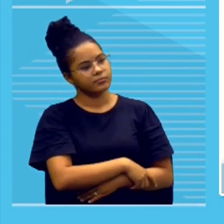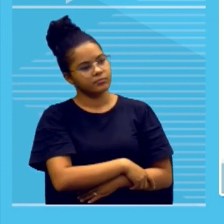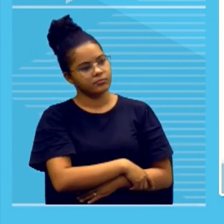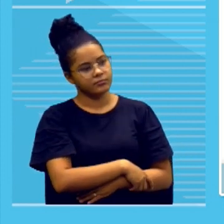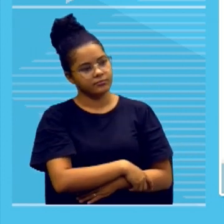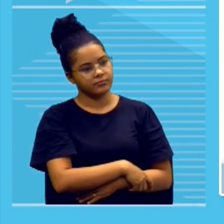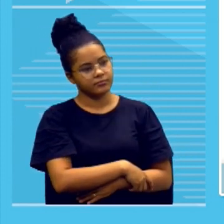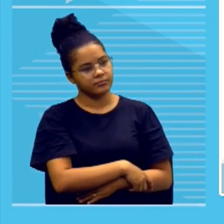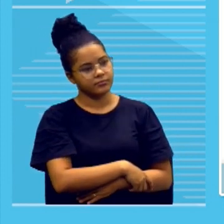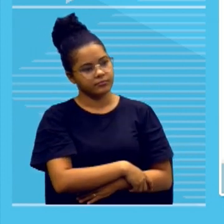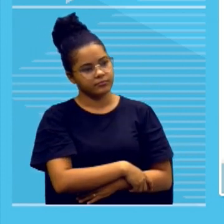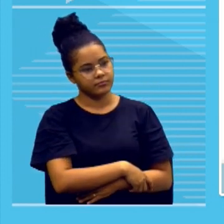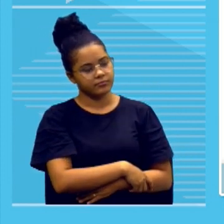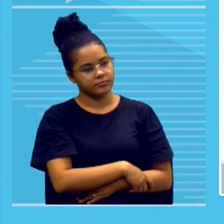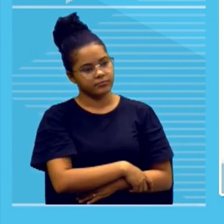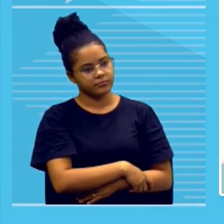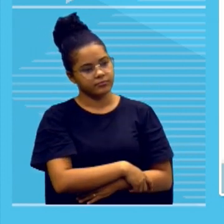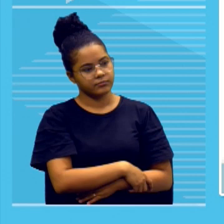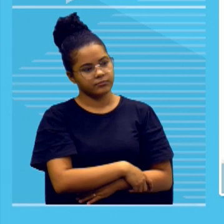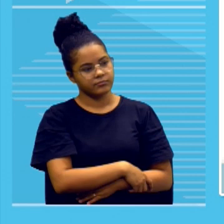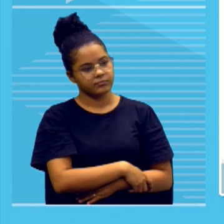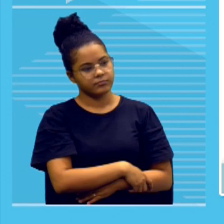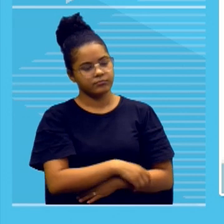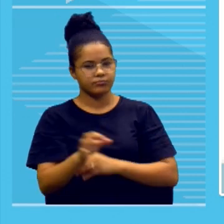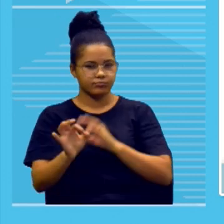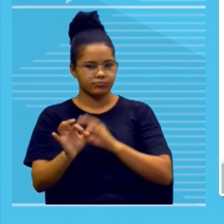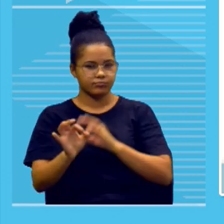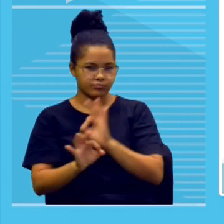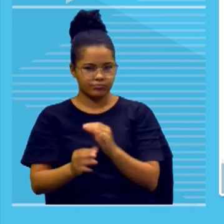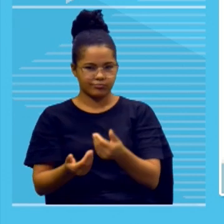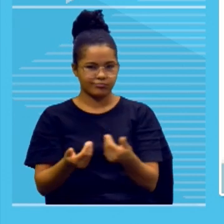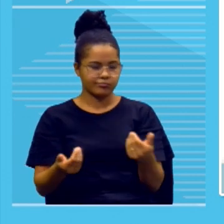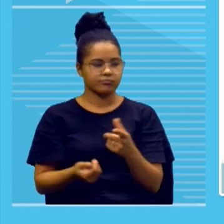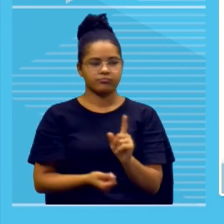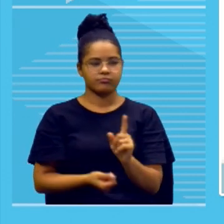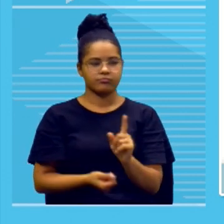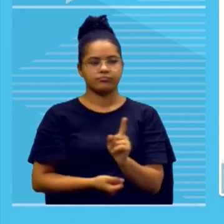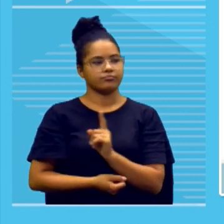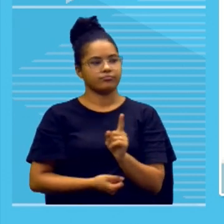do complemento nominal, você também não separa, tá bom?